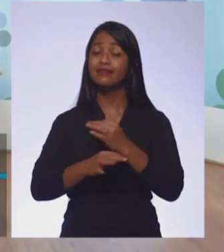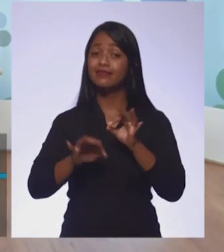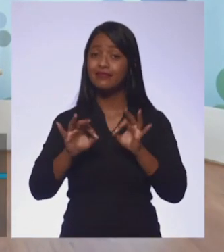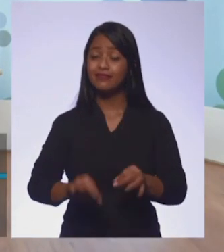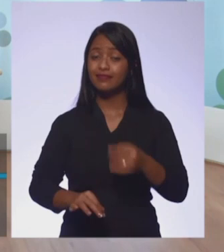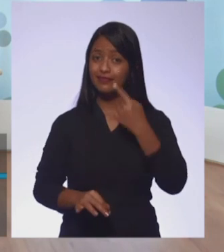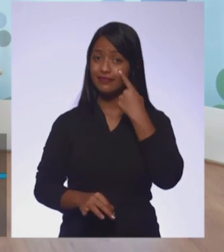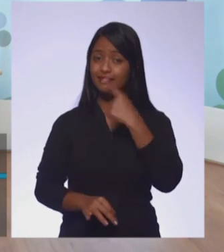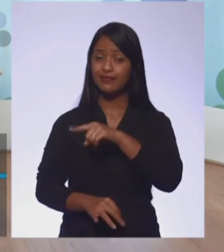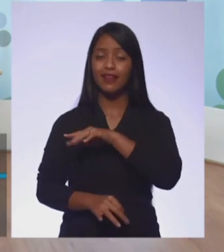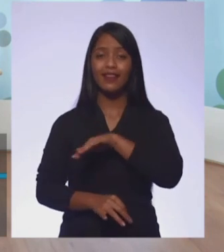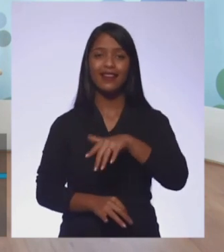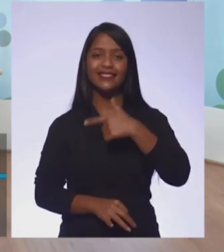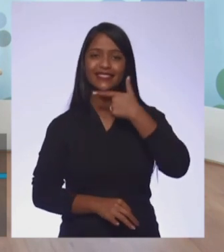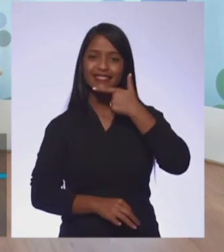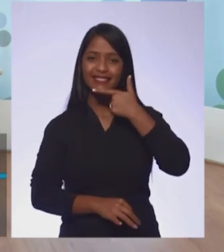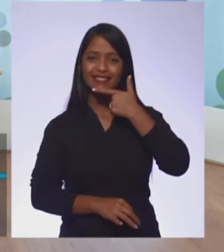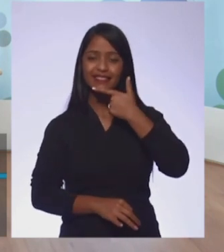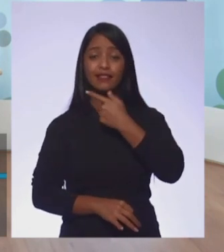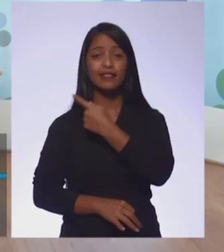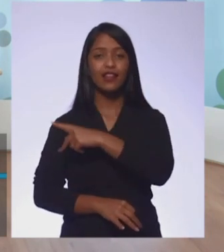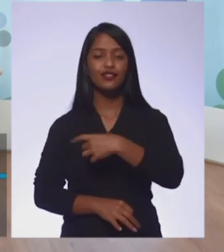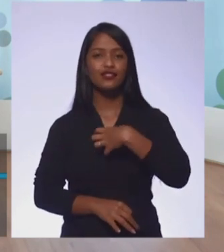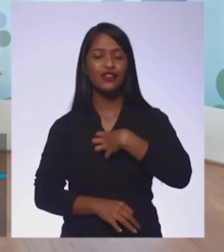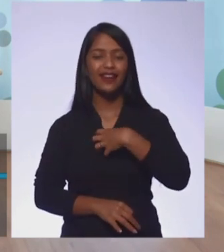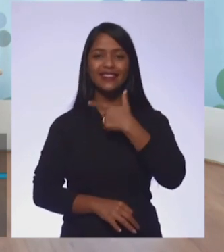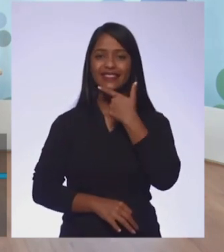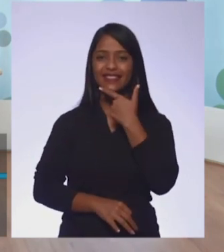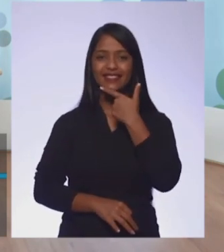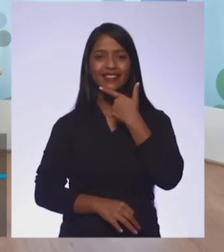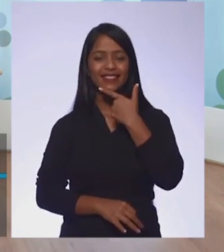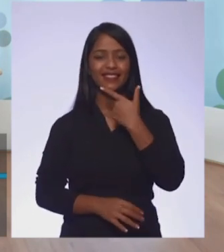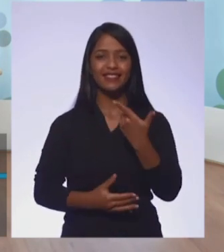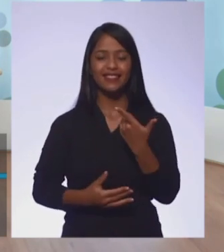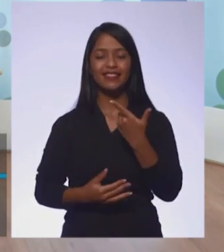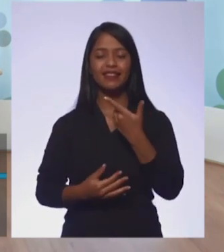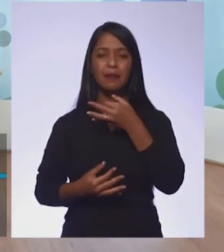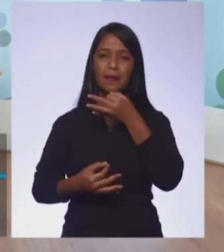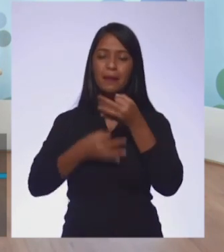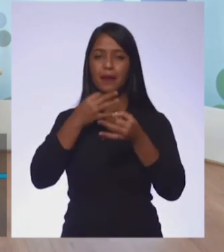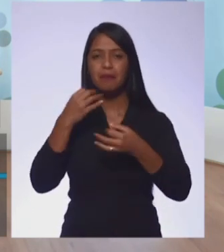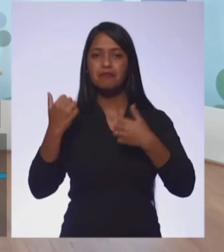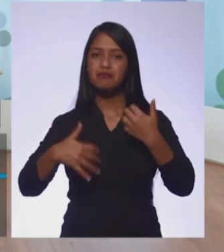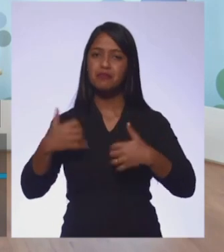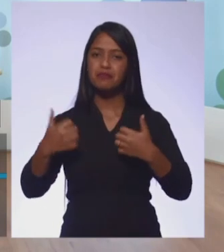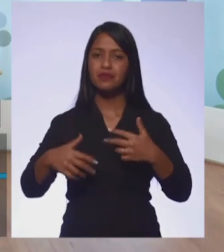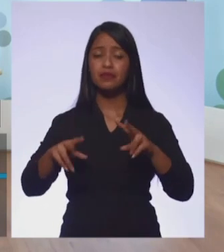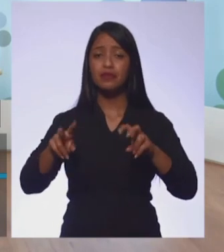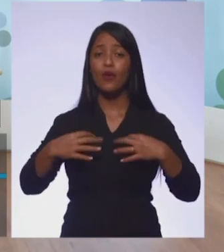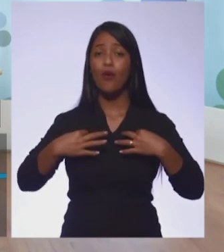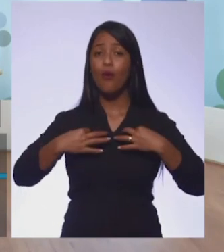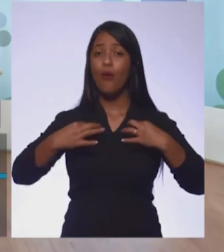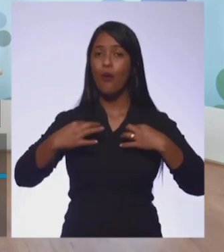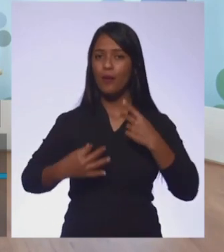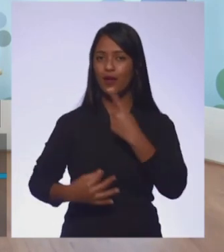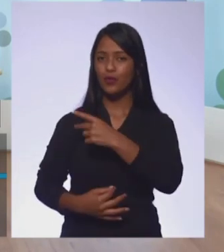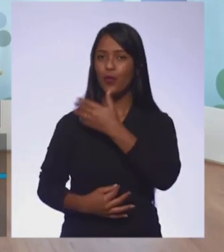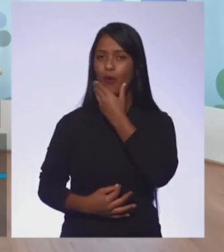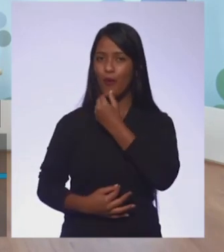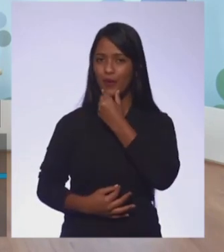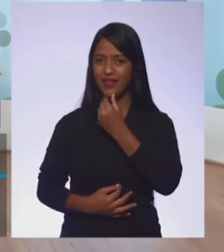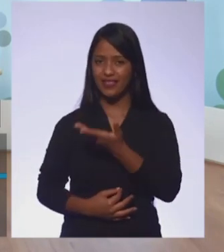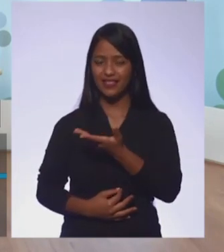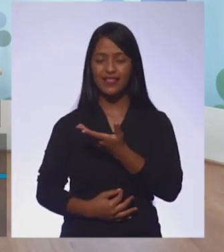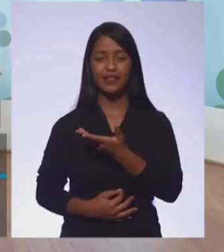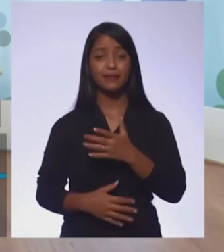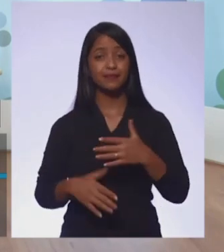atenção. No jeitinho delas, elas estão até rindo, fazendo comentários até a respeito da roupa dele. Ok. Então,